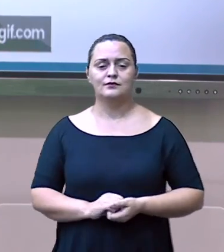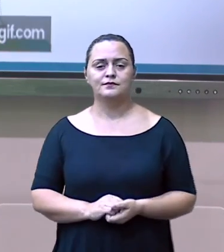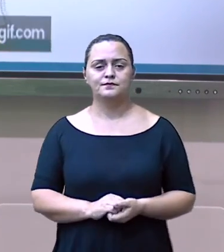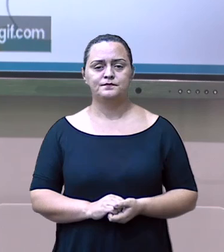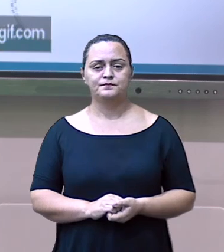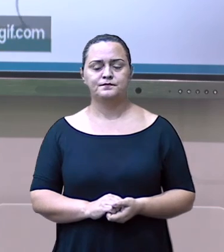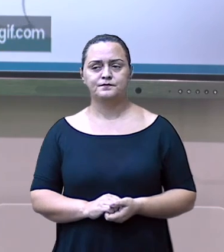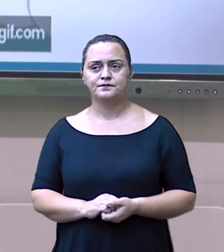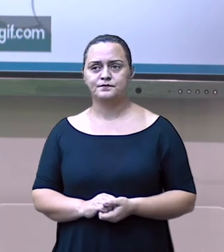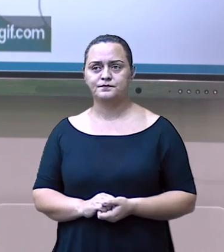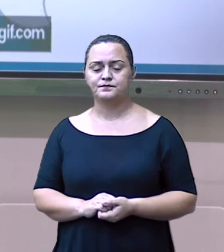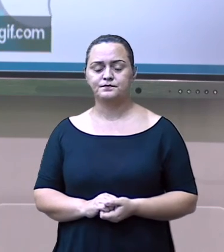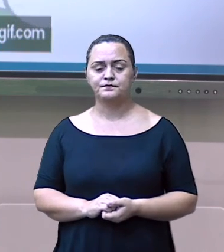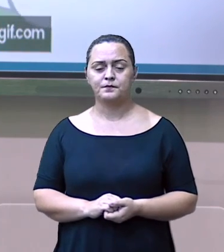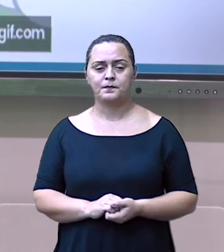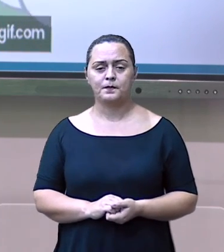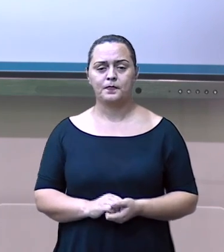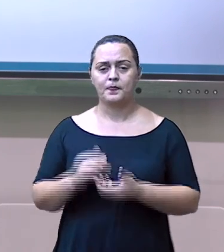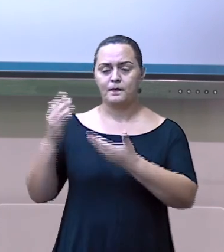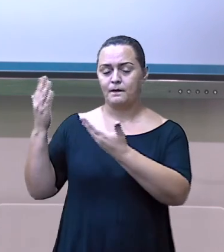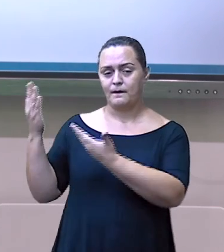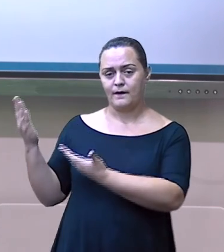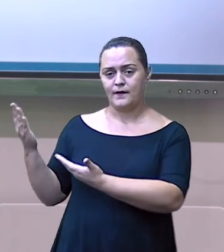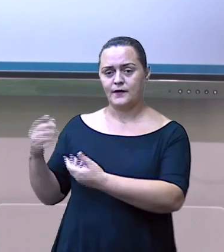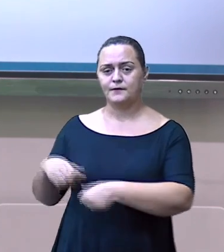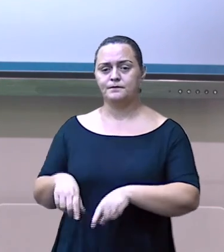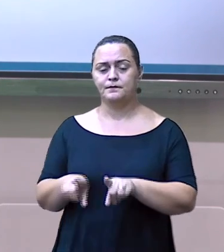E aqui nós temos as nossas fontes.